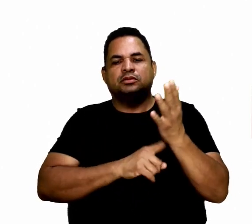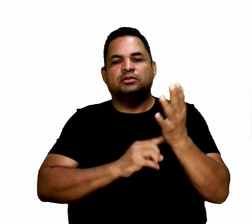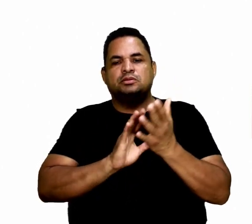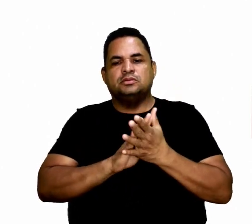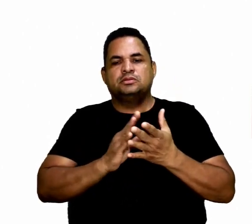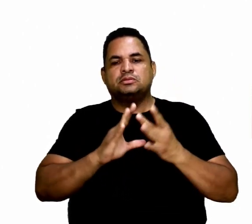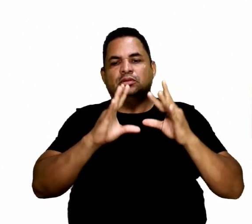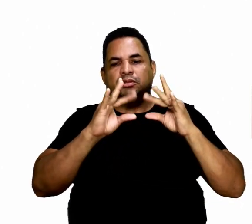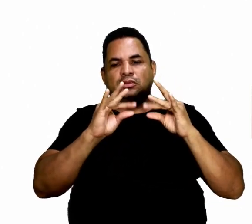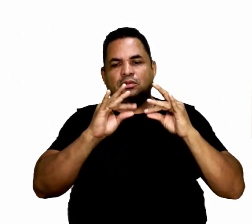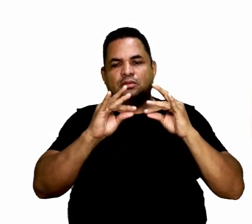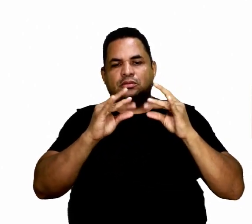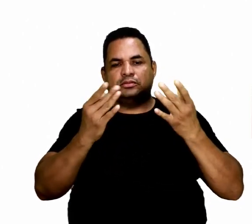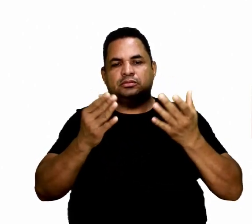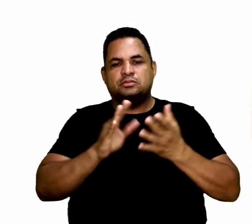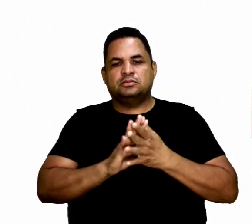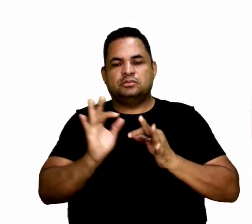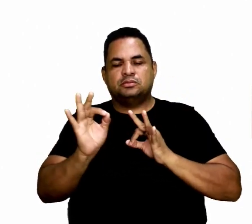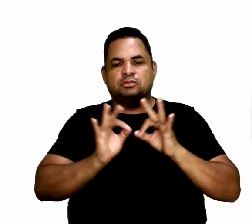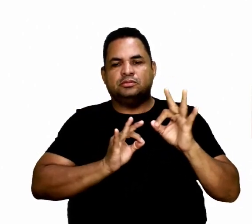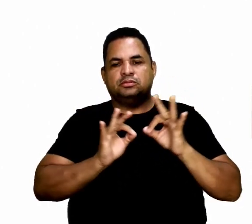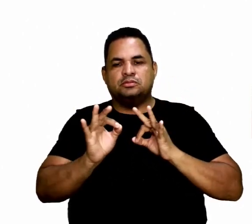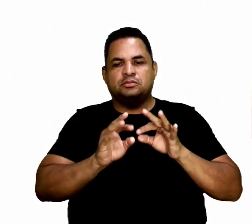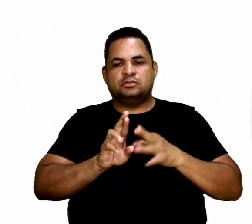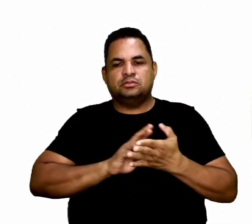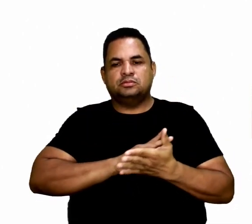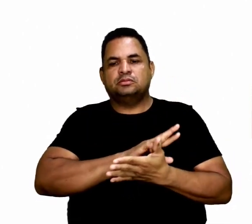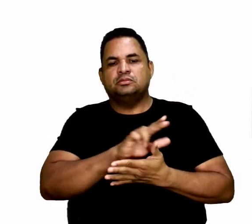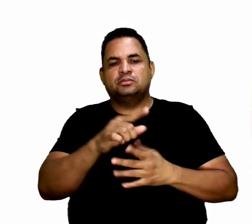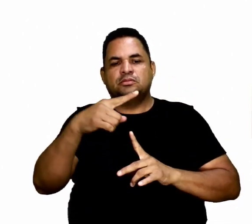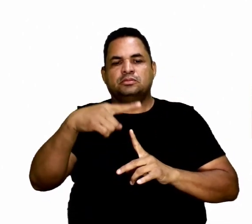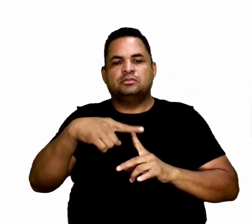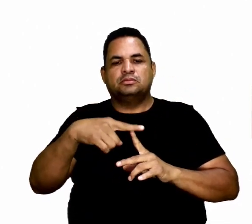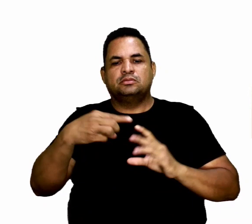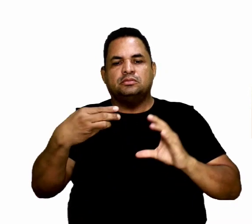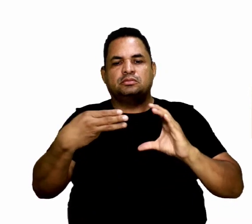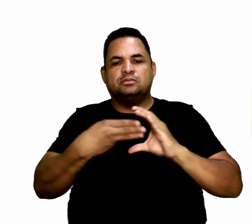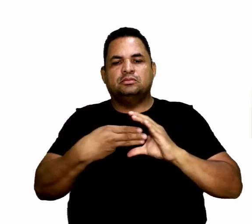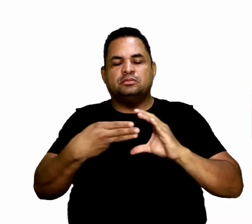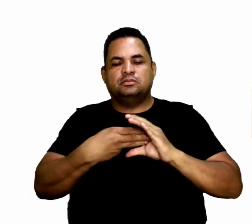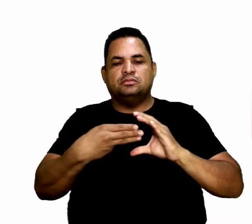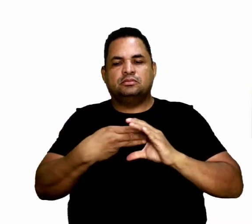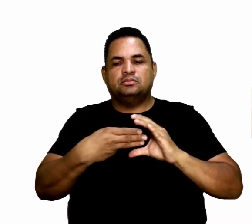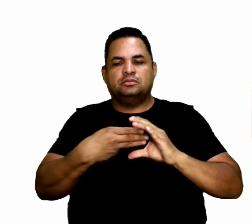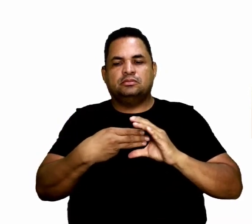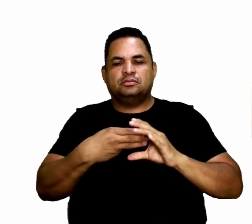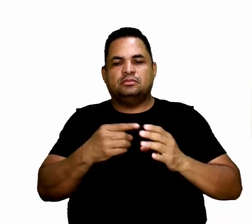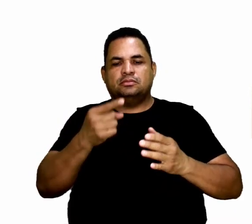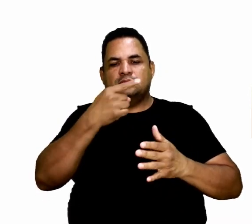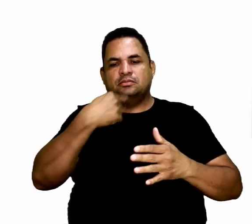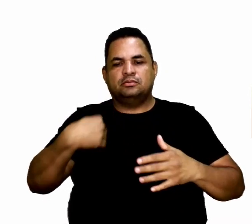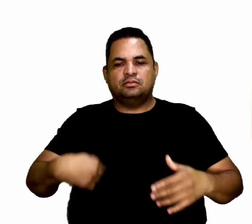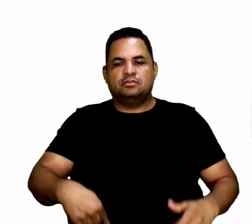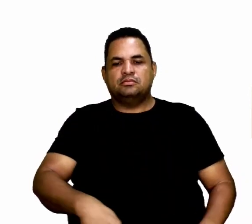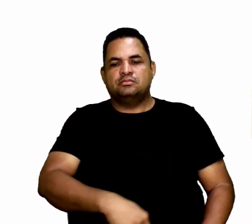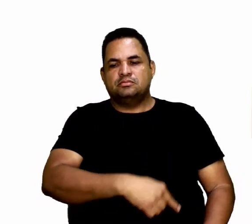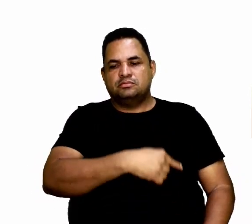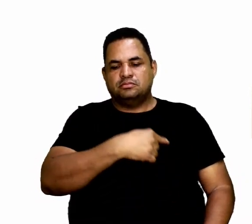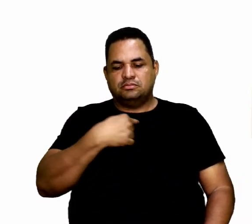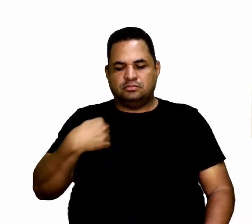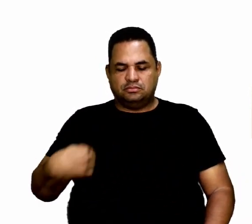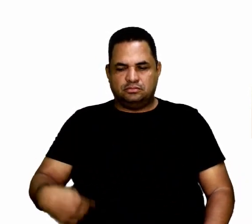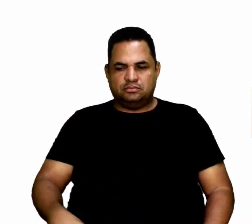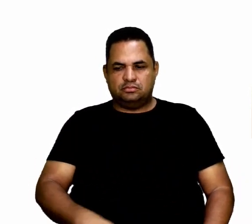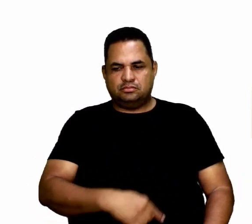tecido líquido, tá? Formado por diferentes tipos de células que circula por todo